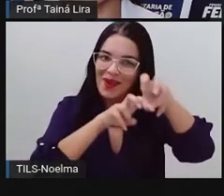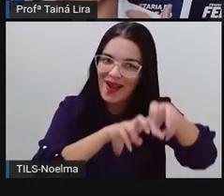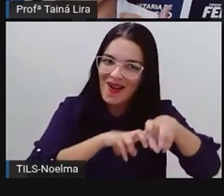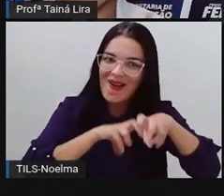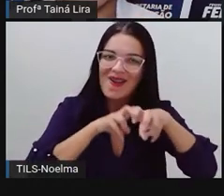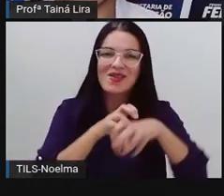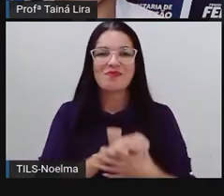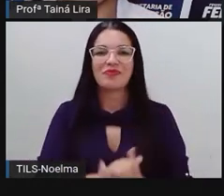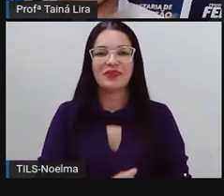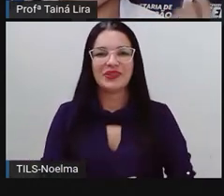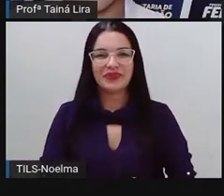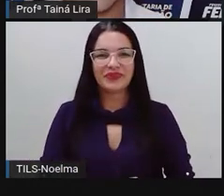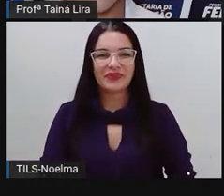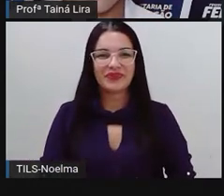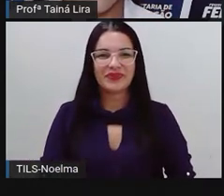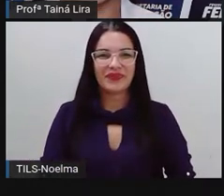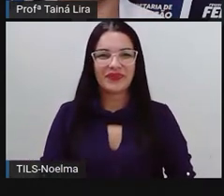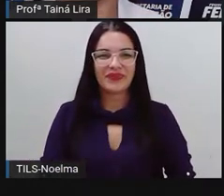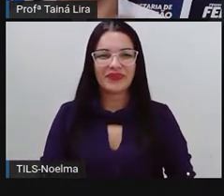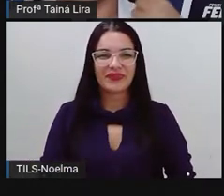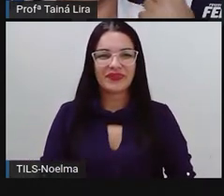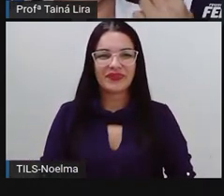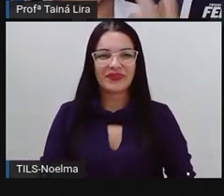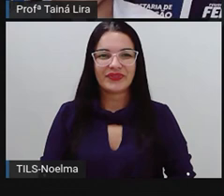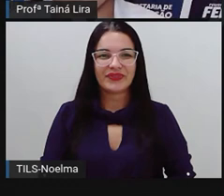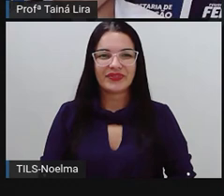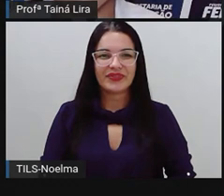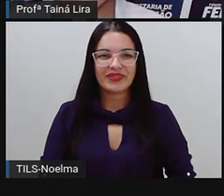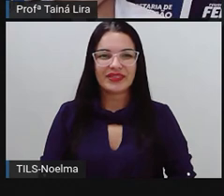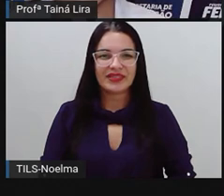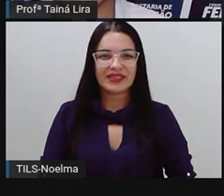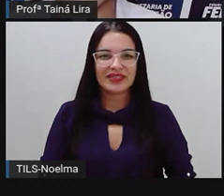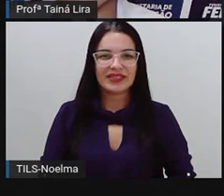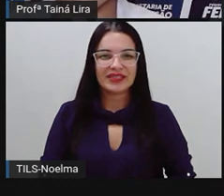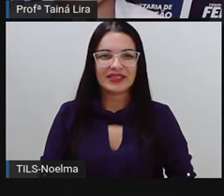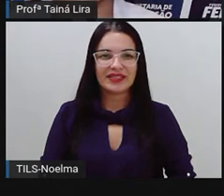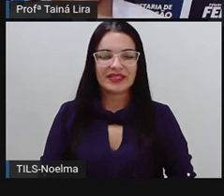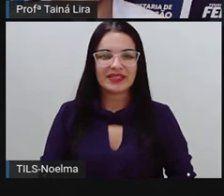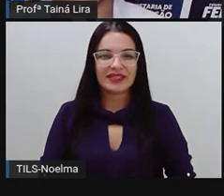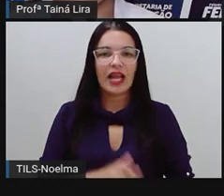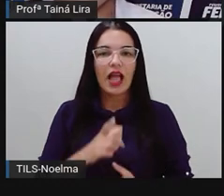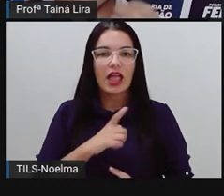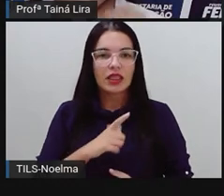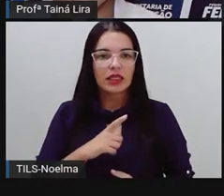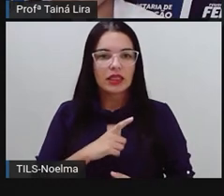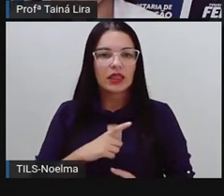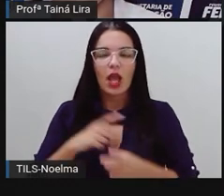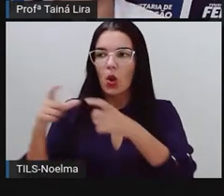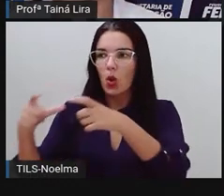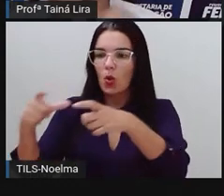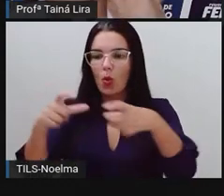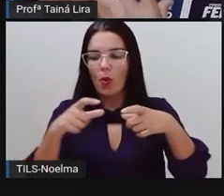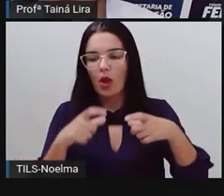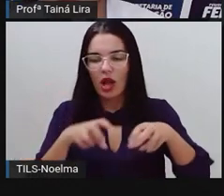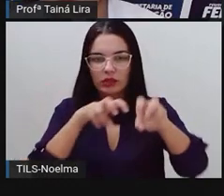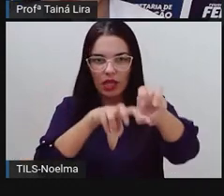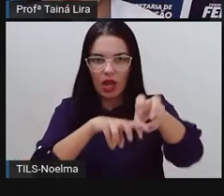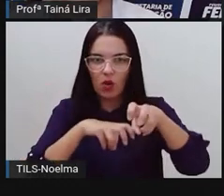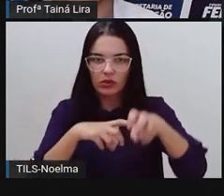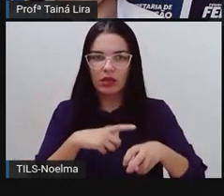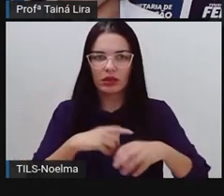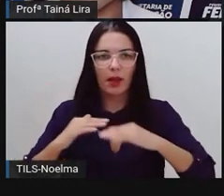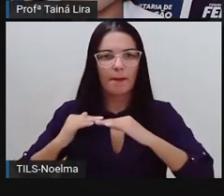quer dizer que o campo só tem estrada de terra já tem propriedades aí rurais zonas rurais que